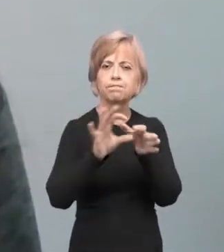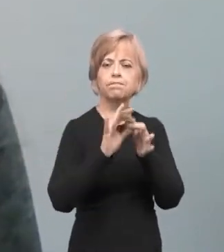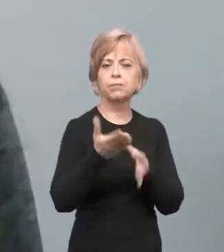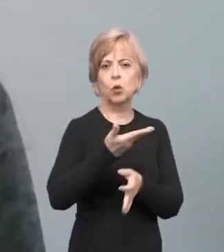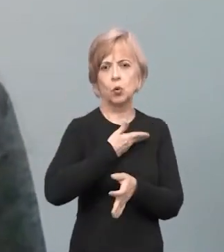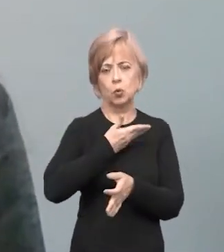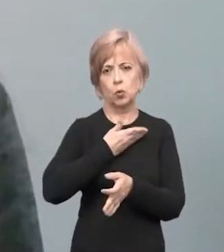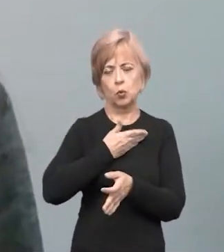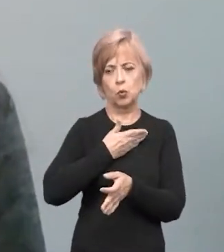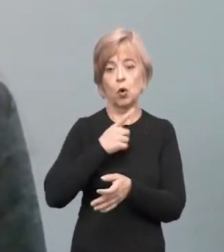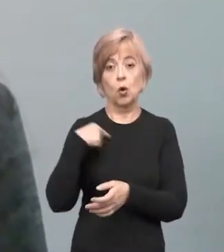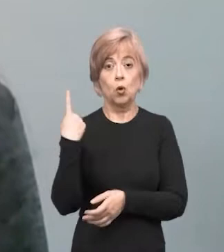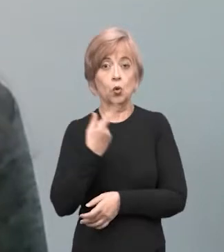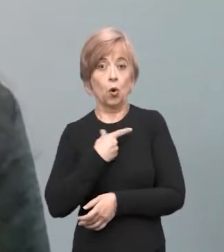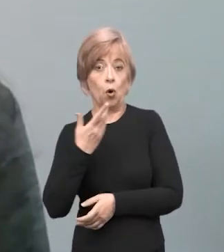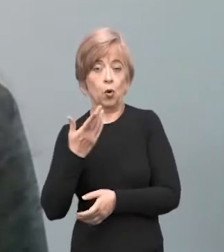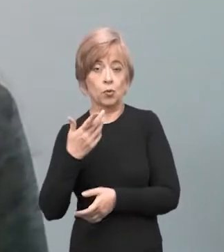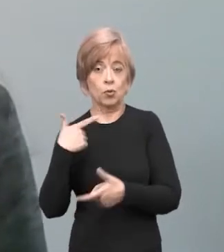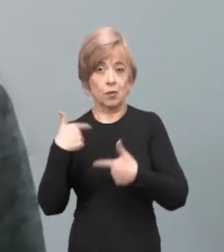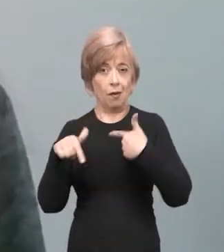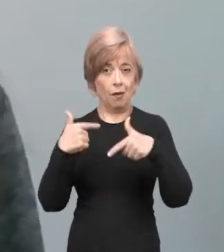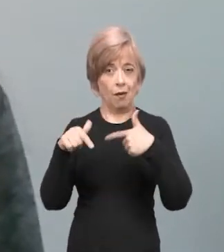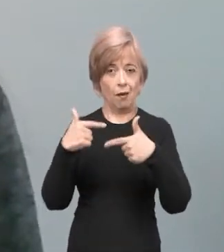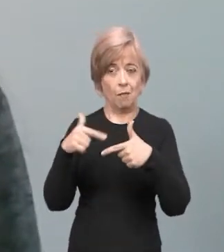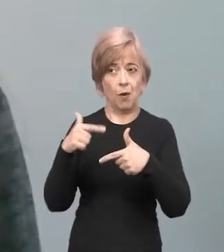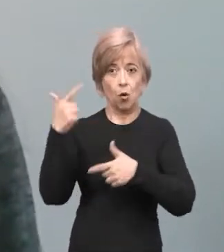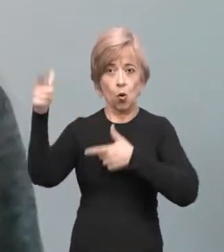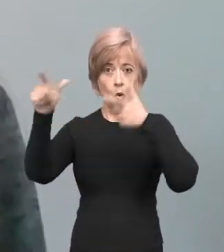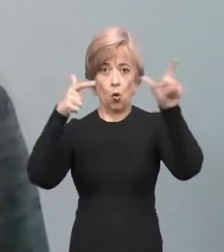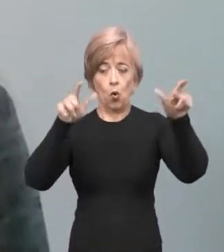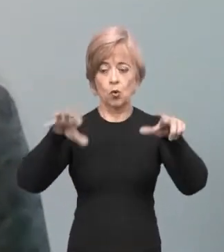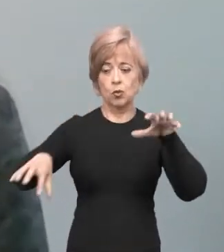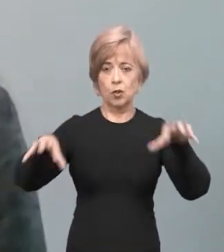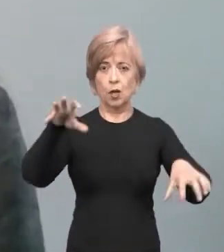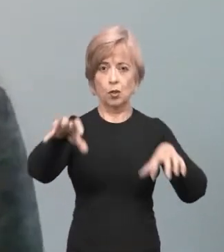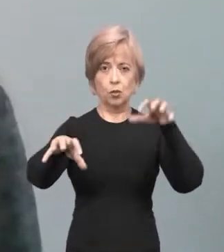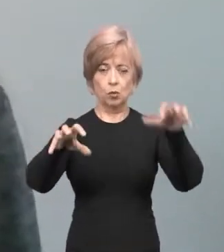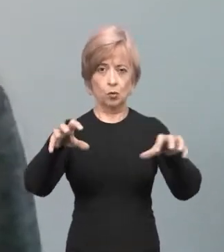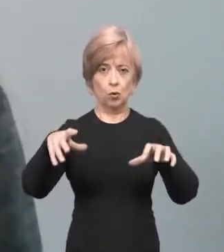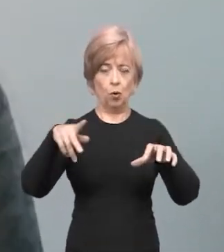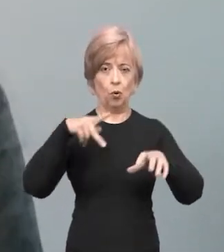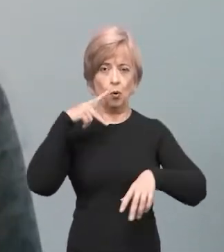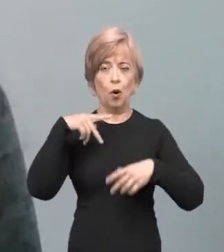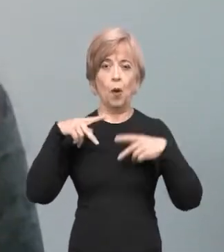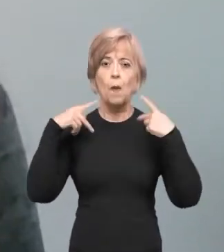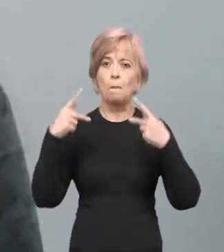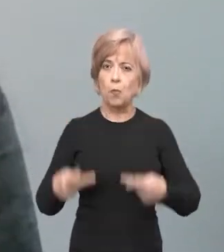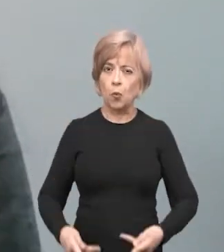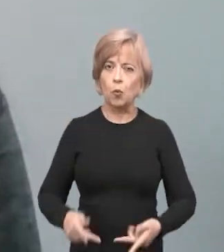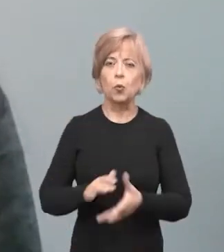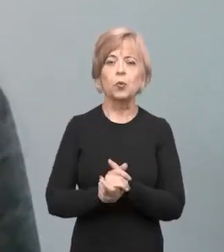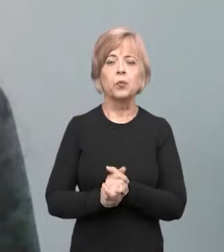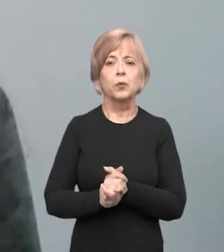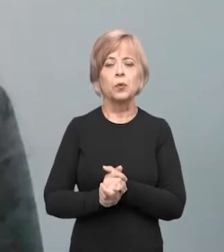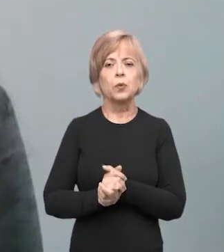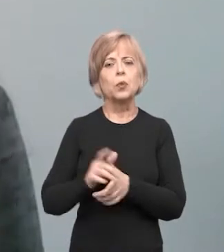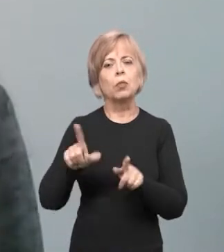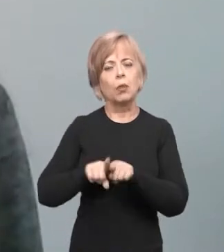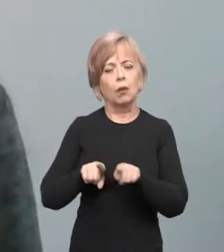colegas, a integração dos colegas em relação aos outros setores públicos e privados, tudo isso